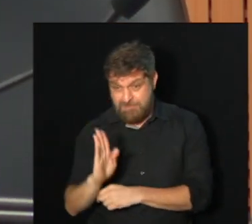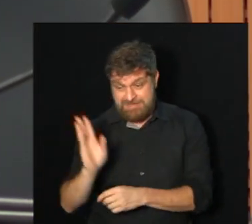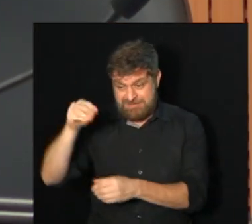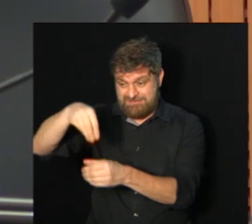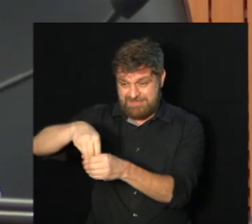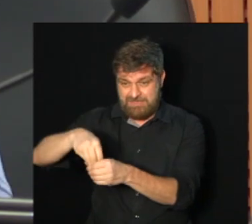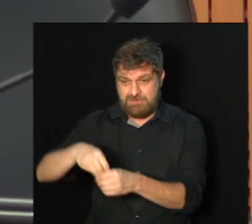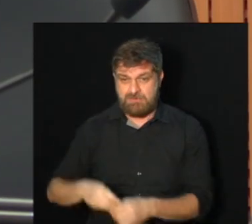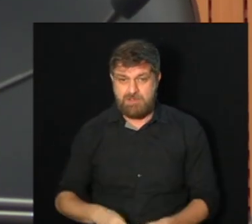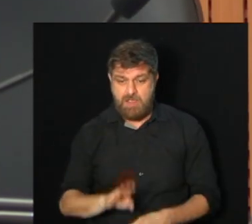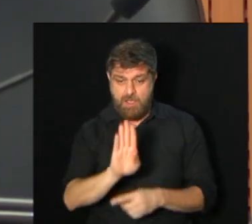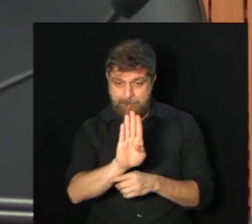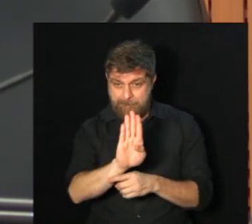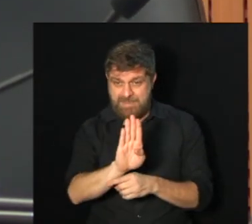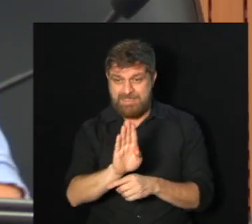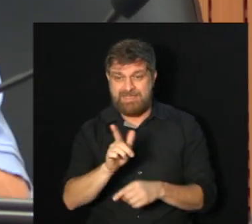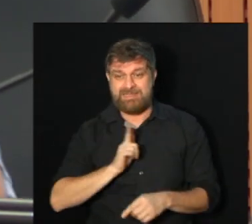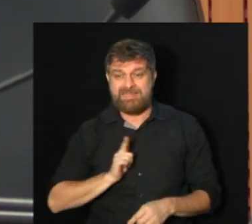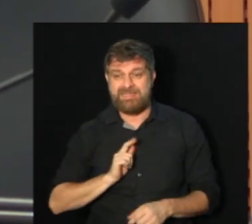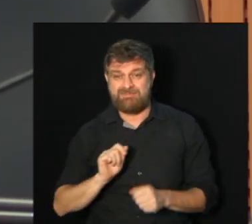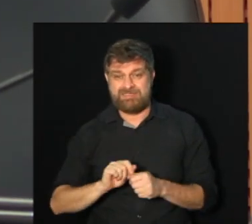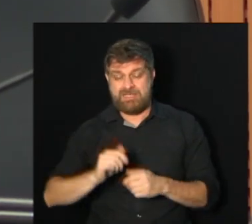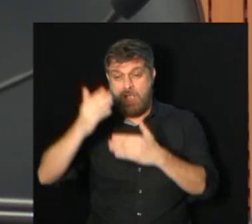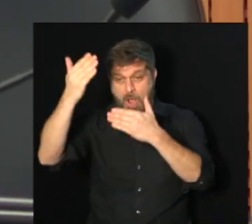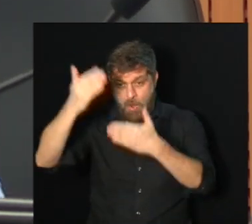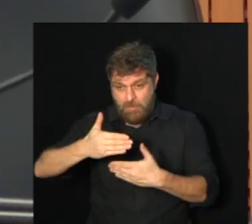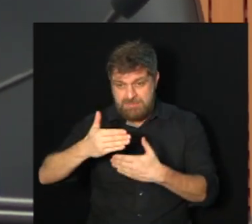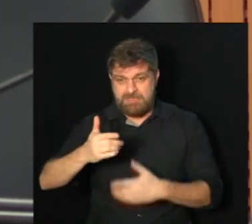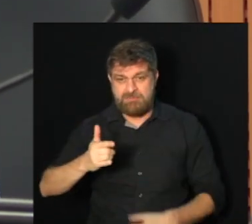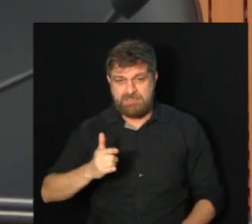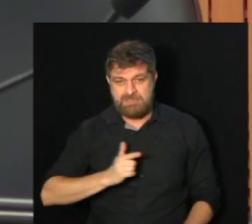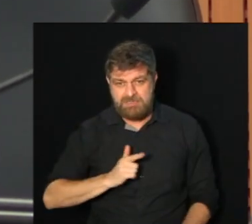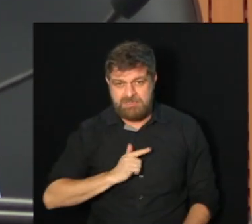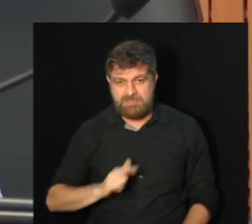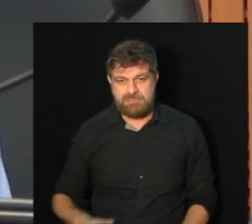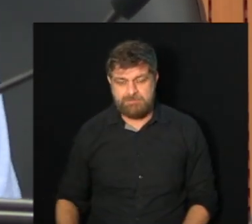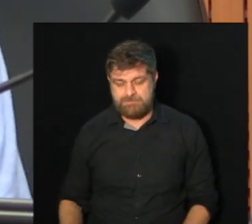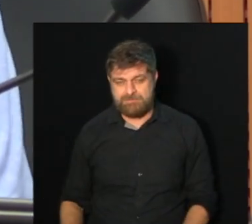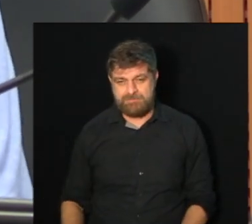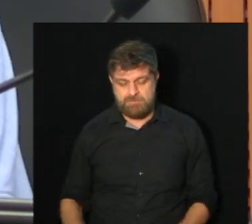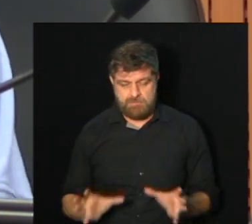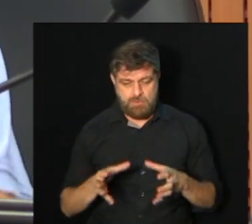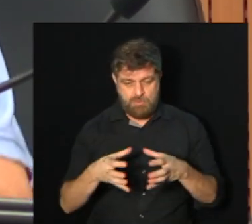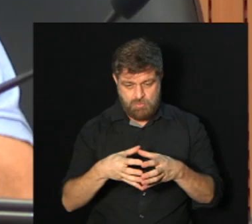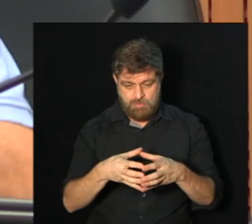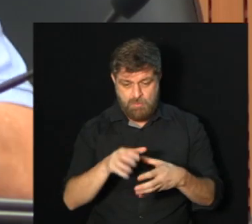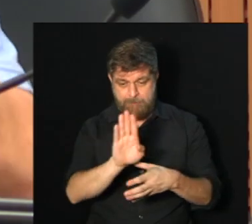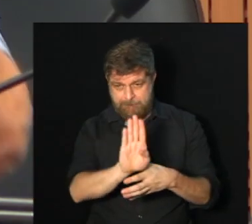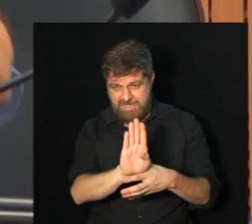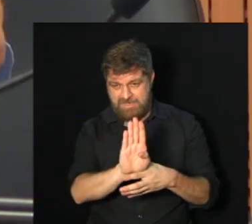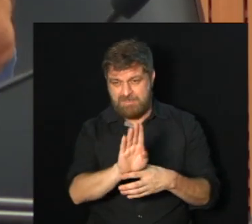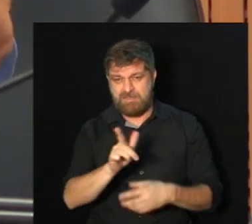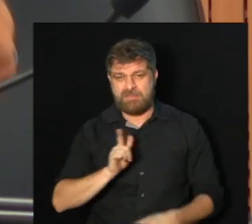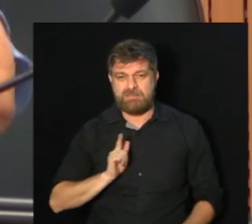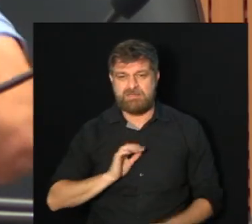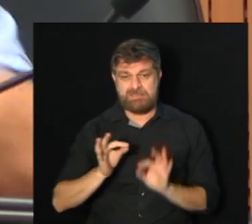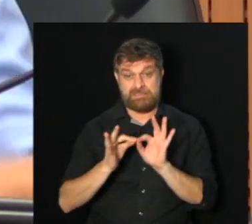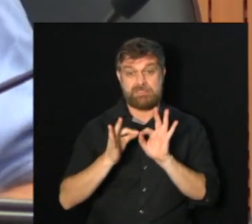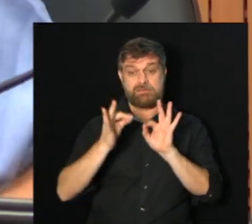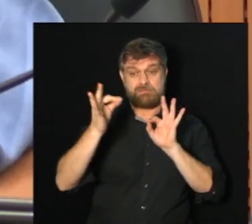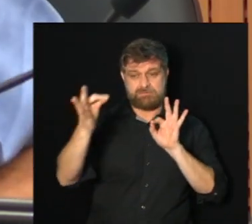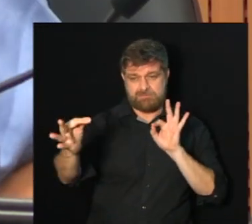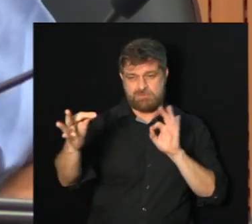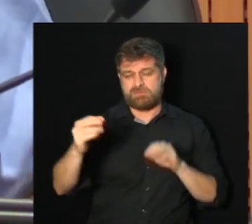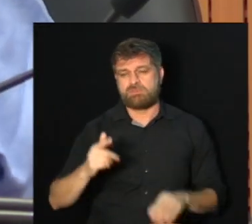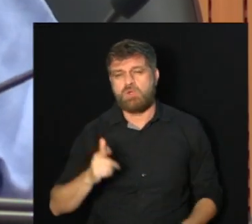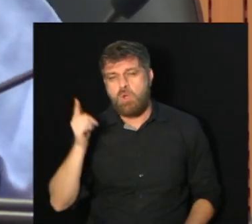classe B exige um outro exame, que você tem, então, passa de categoria. Aí você pode falar a distâncias mais amplas,